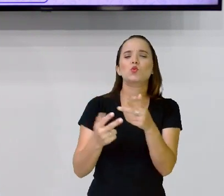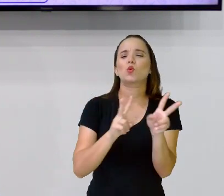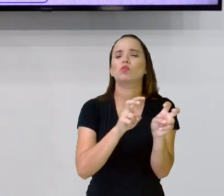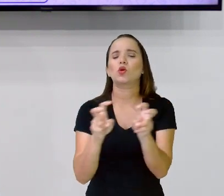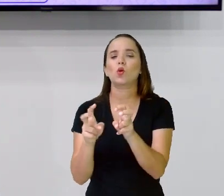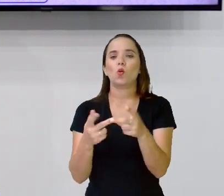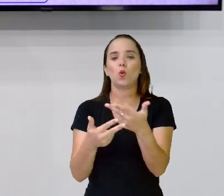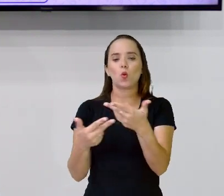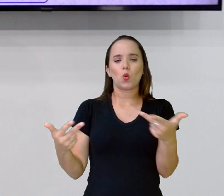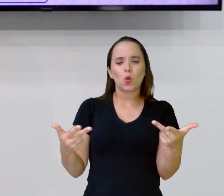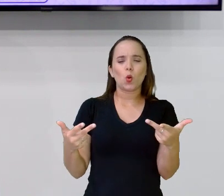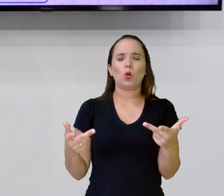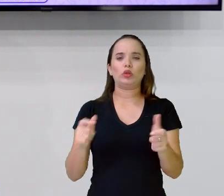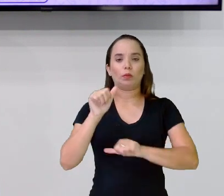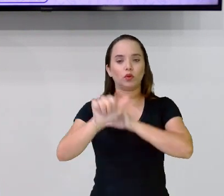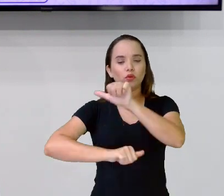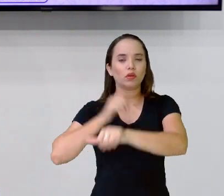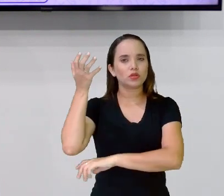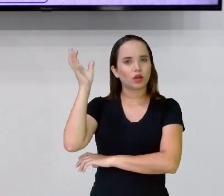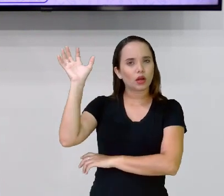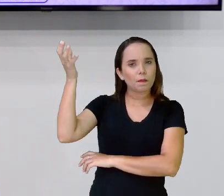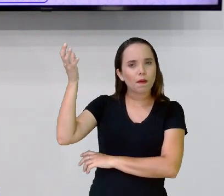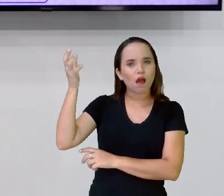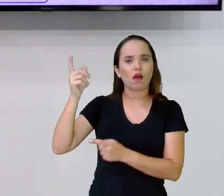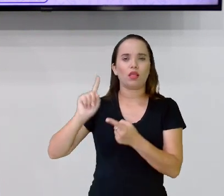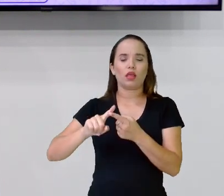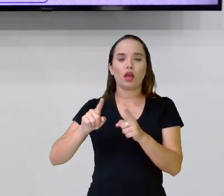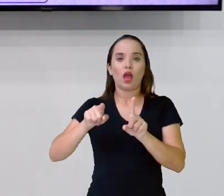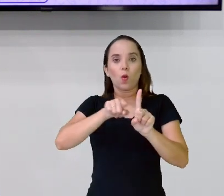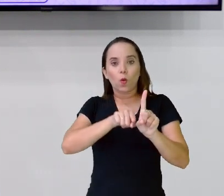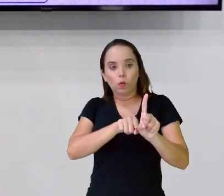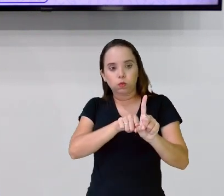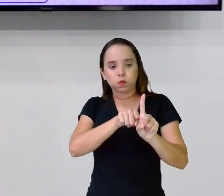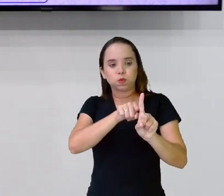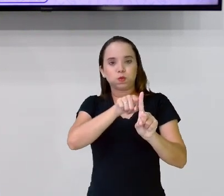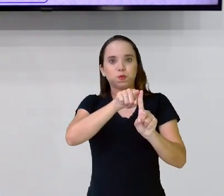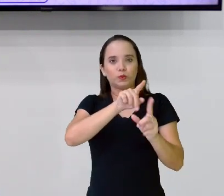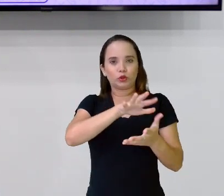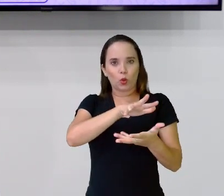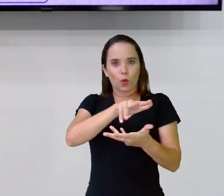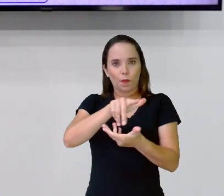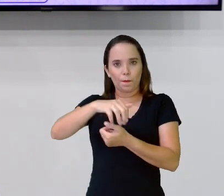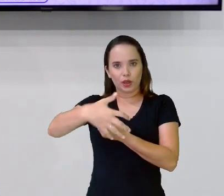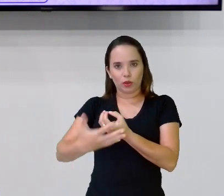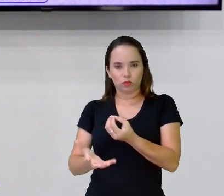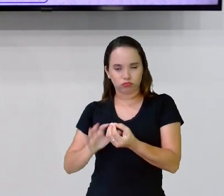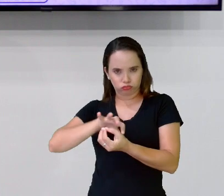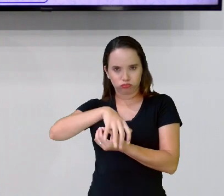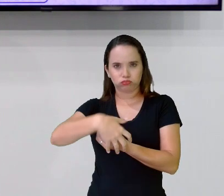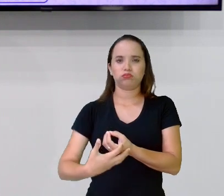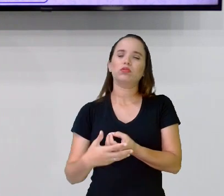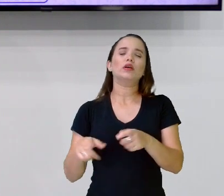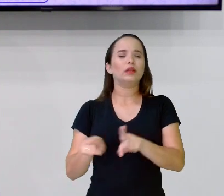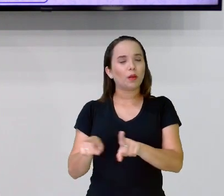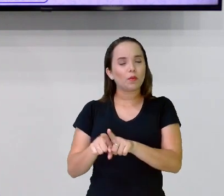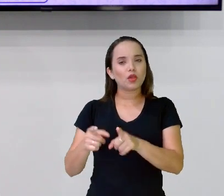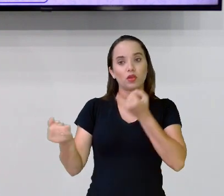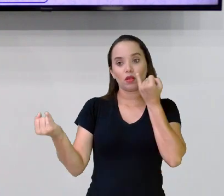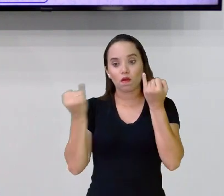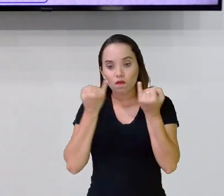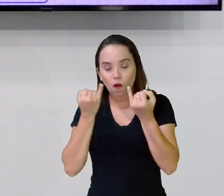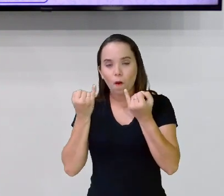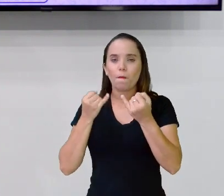dessas mudanças climáticas, aquecimento global, é a gente também se engajar politicamente. Né? É a